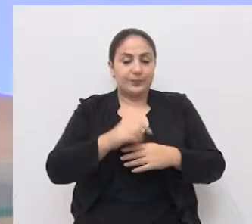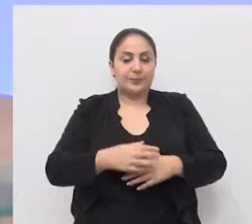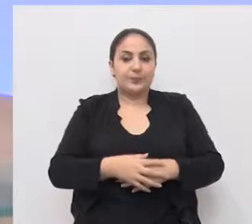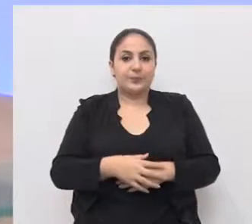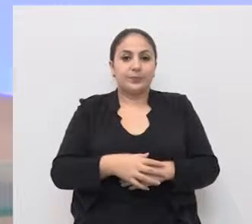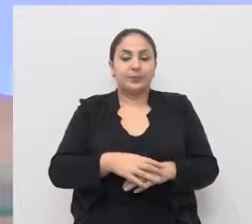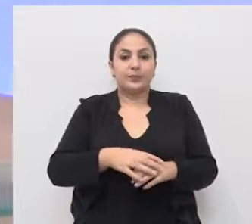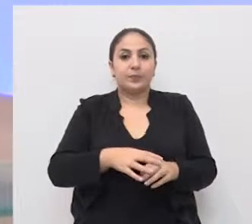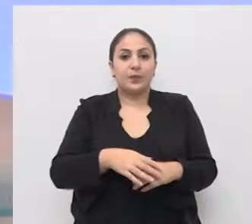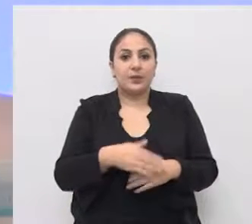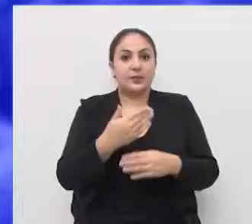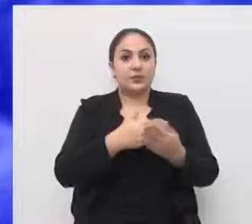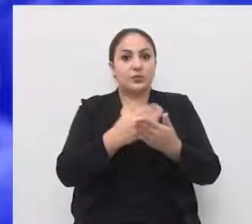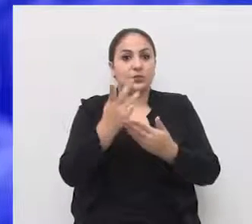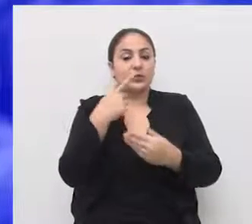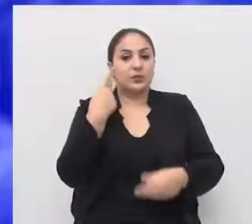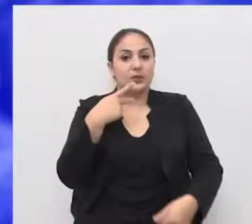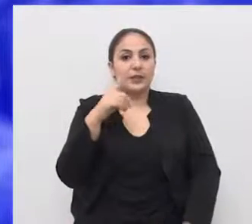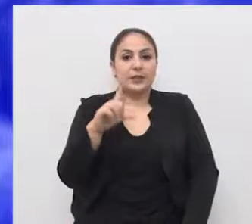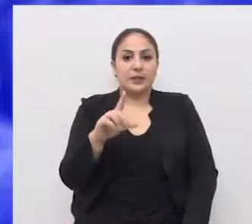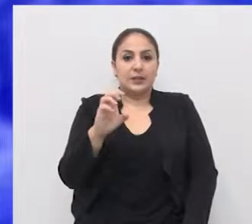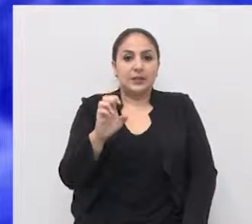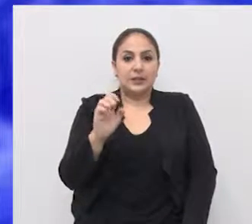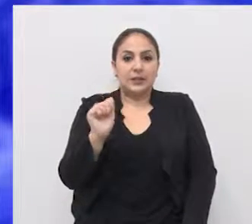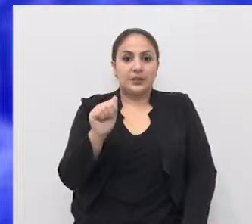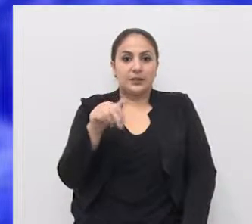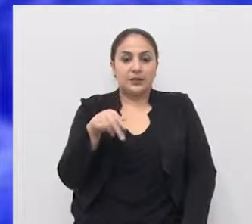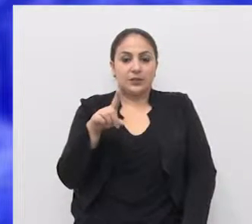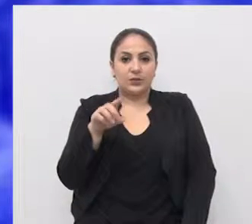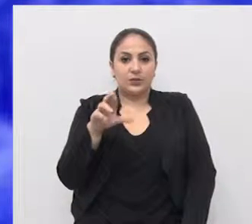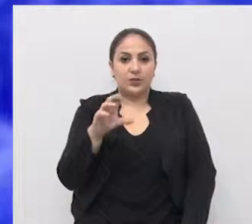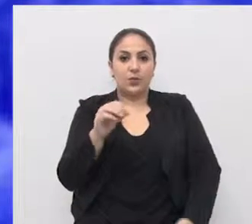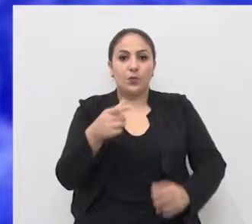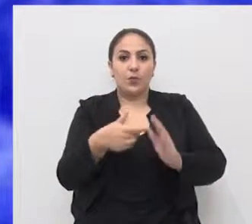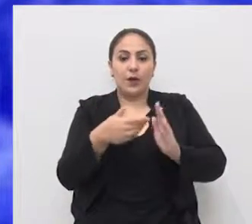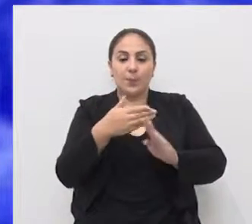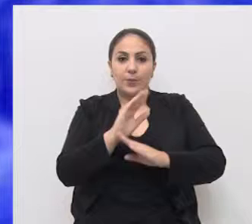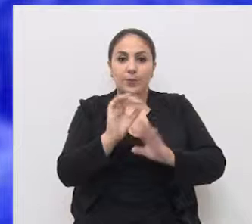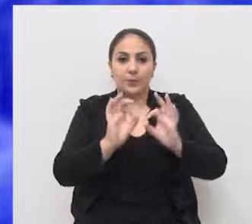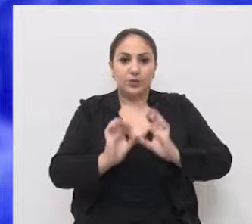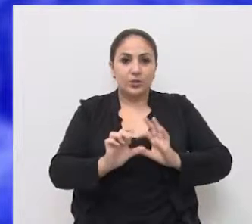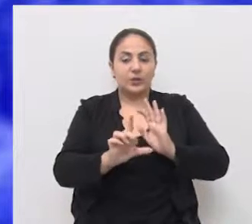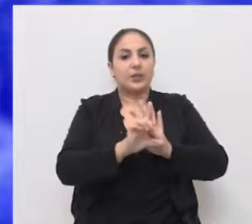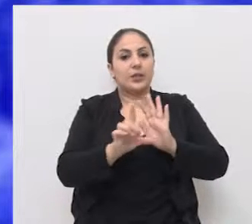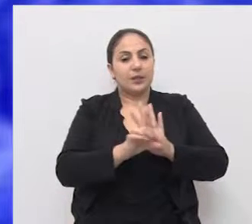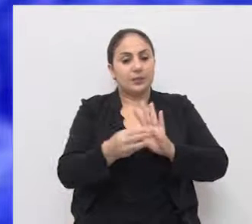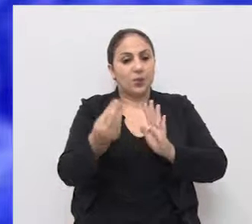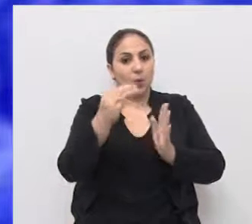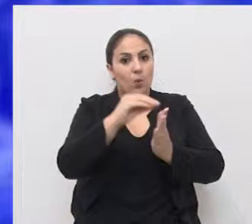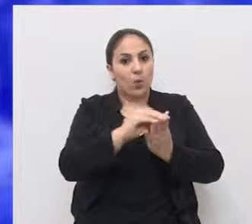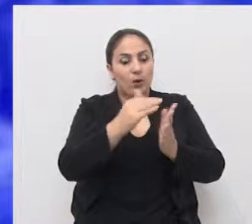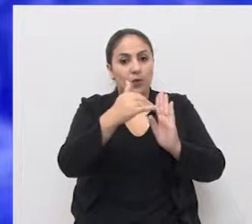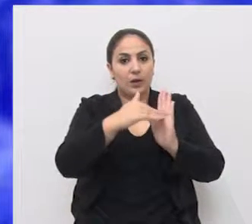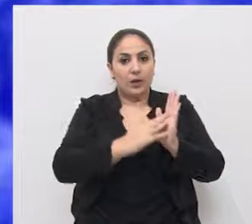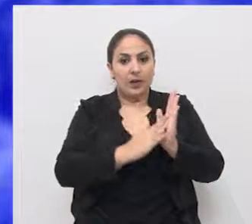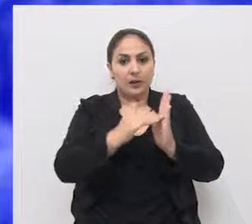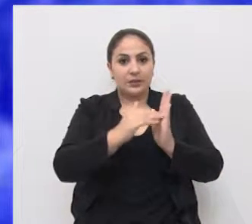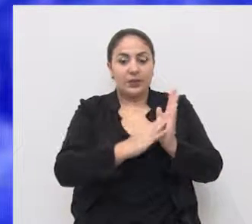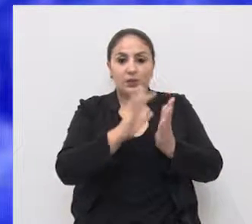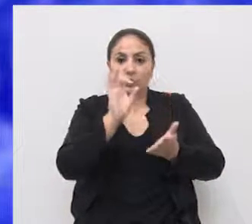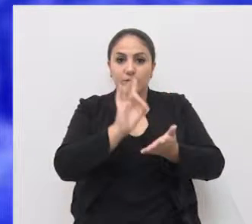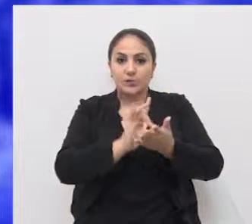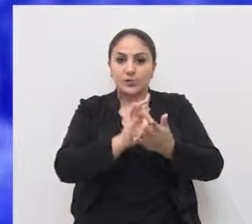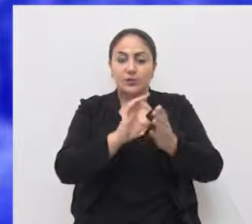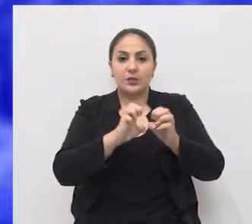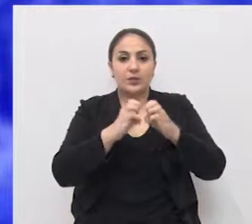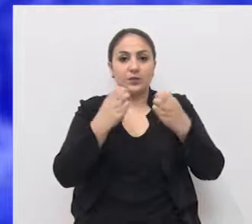passaram pela ordem do dia. De iniciativa do vereador Leandro Rosso, foi aprovado o projeto de lei que inclui no calendário